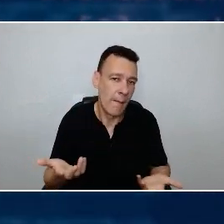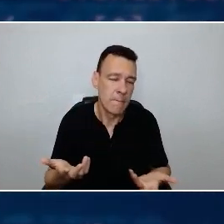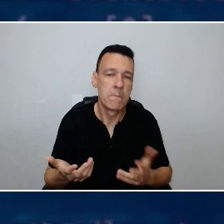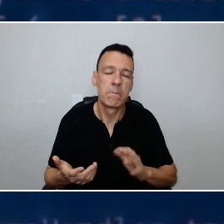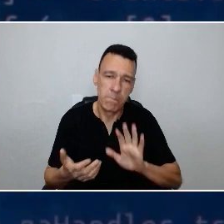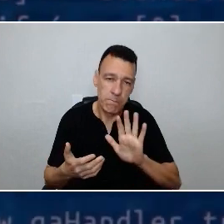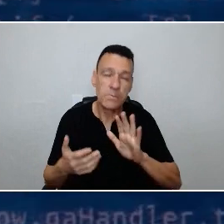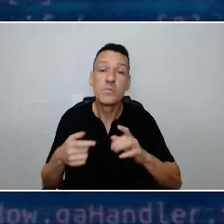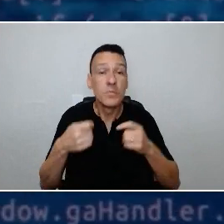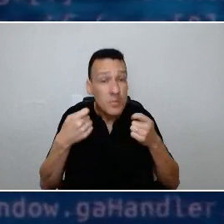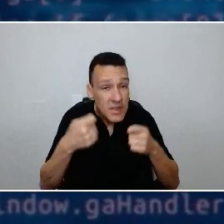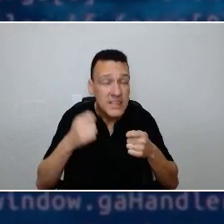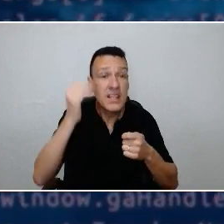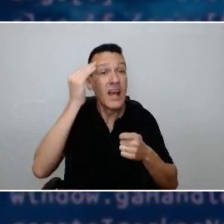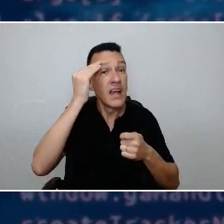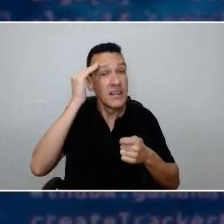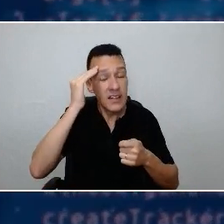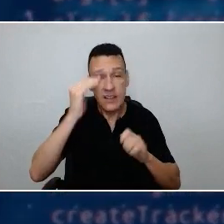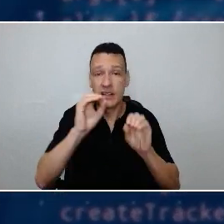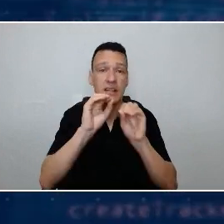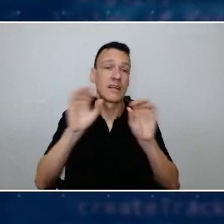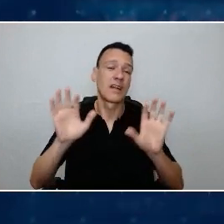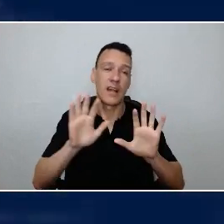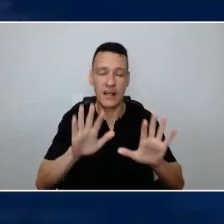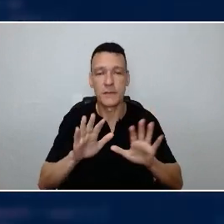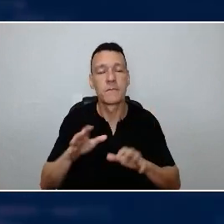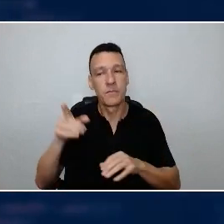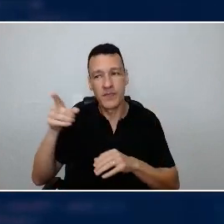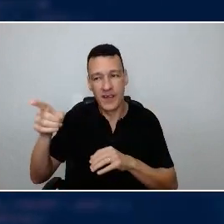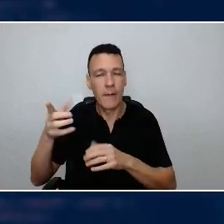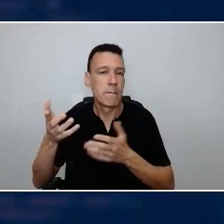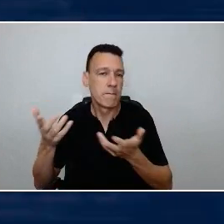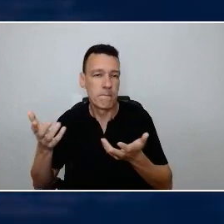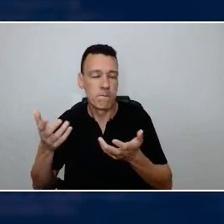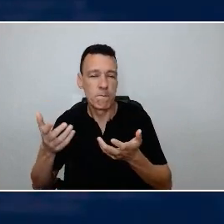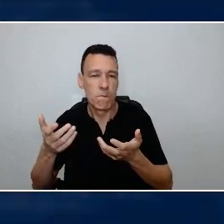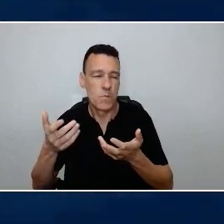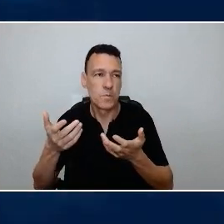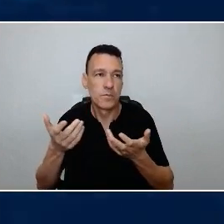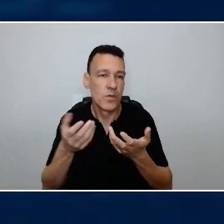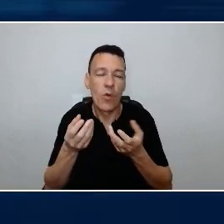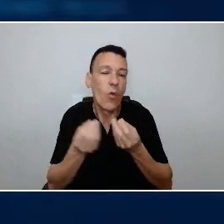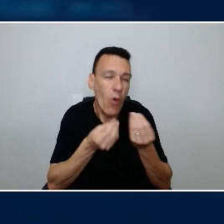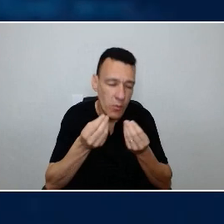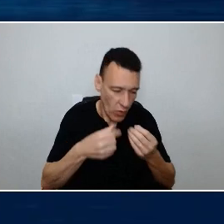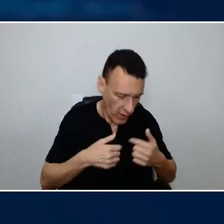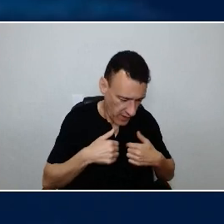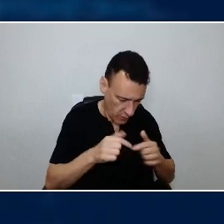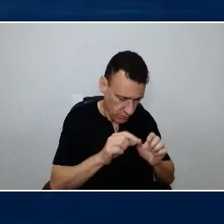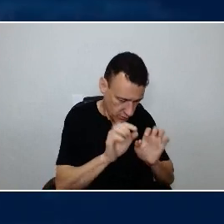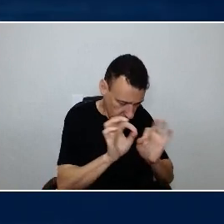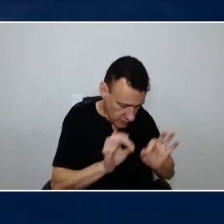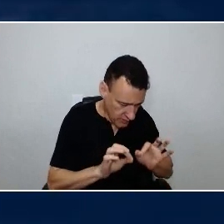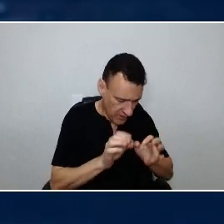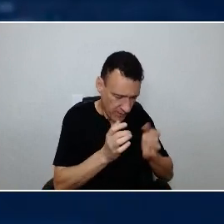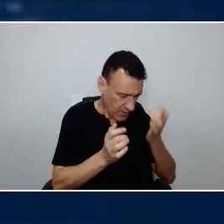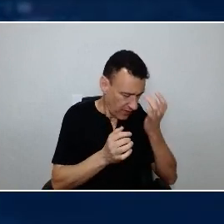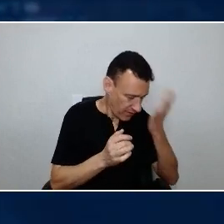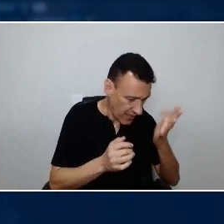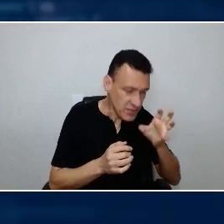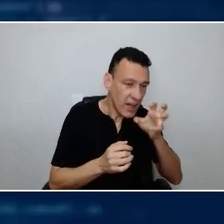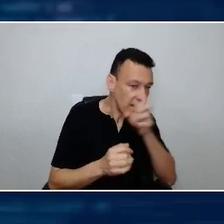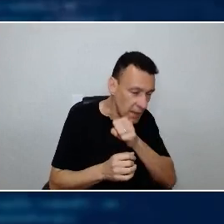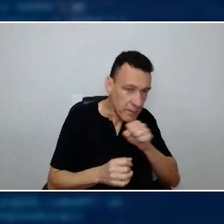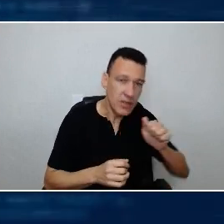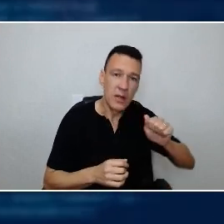também encontrar formas eh cada vez mais vi rápidas e baratas né performáticas para para chegar